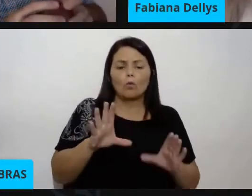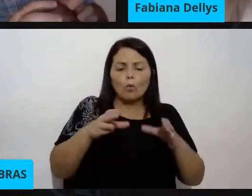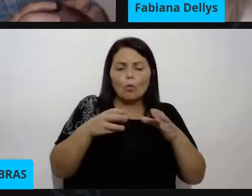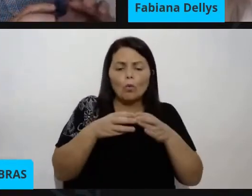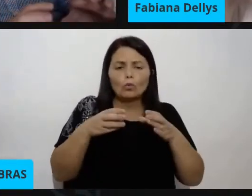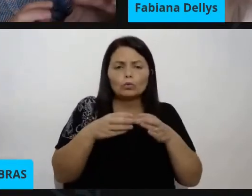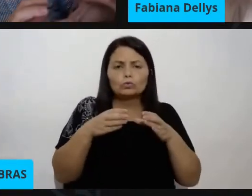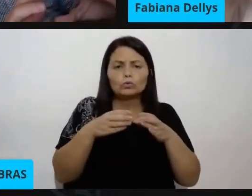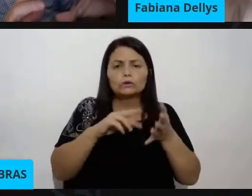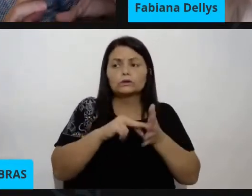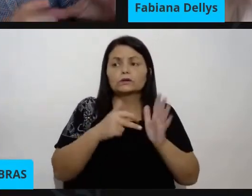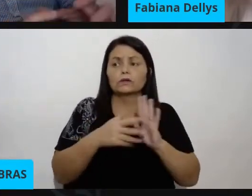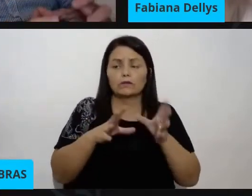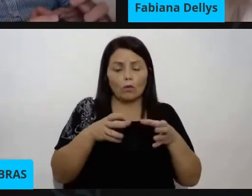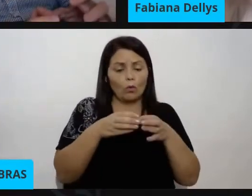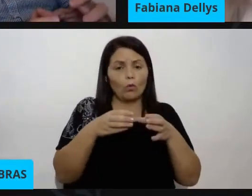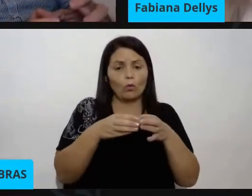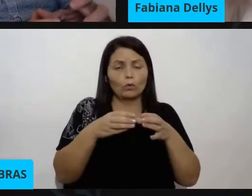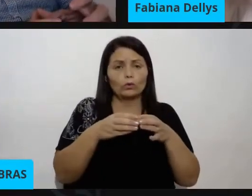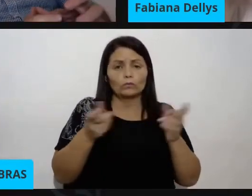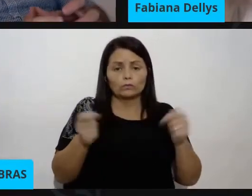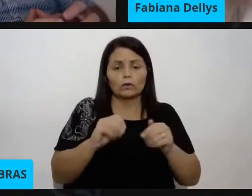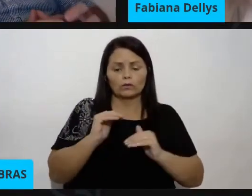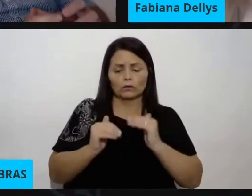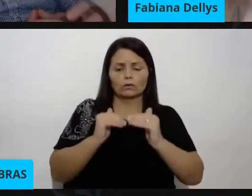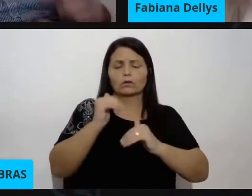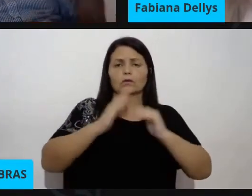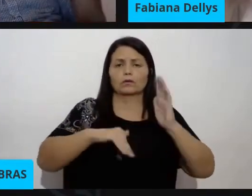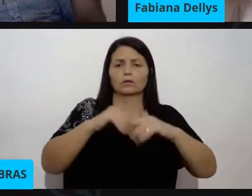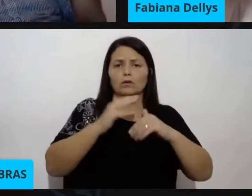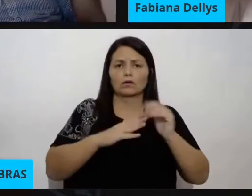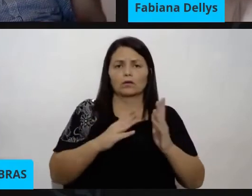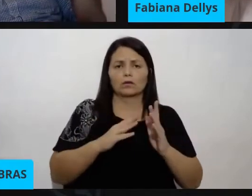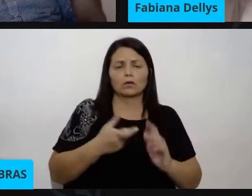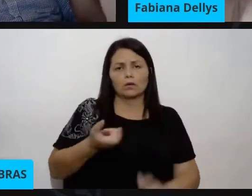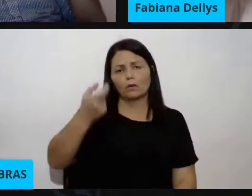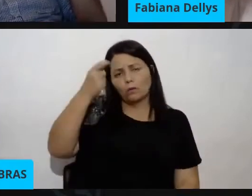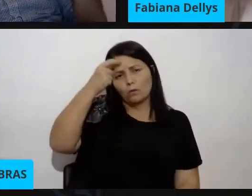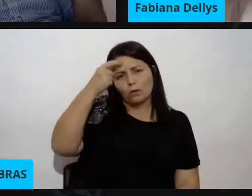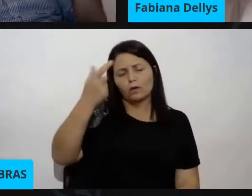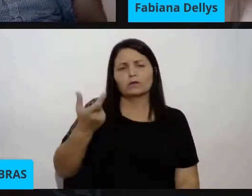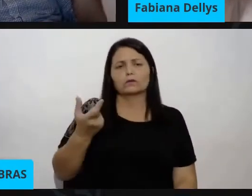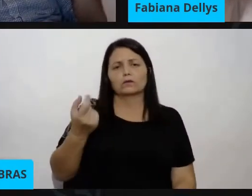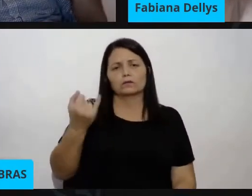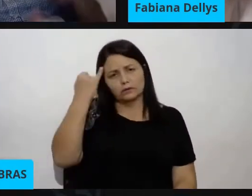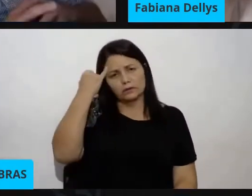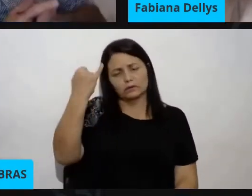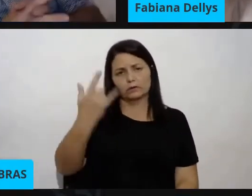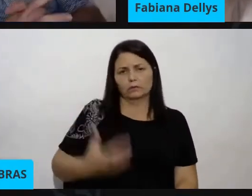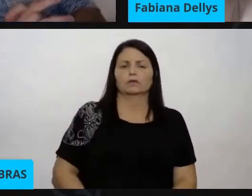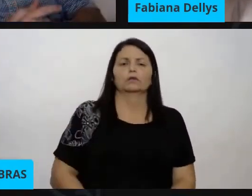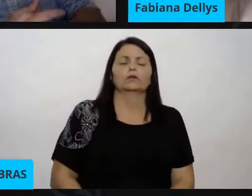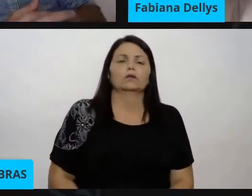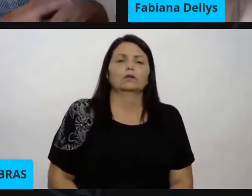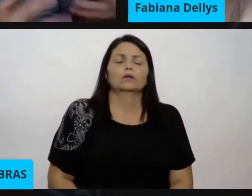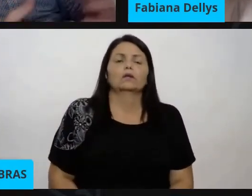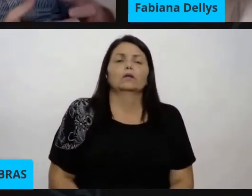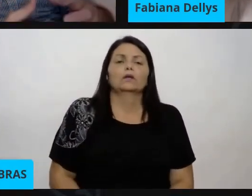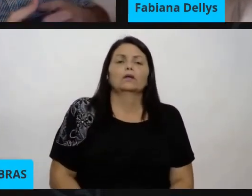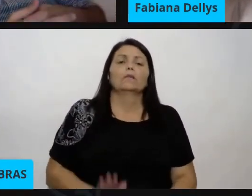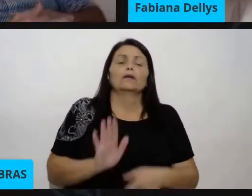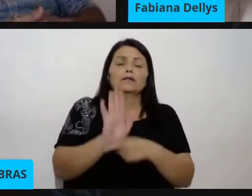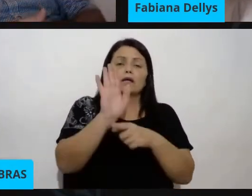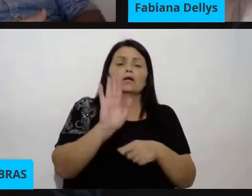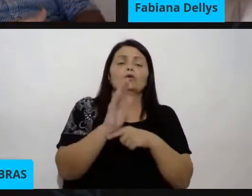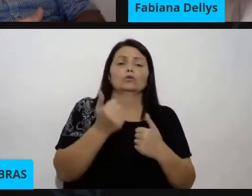conjunto de habilidades que você pode criar de forma cognitiva, intelectual, racionalmente, tá? Para te